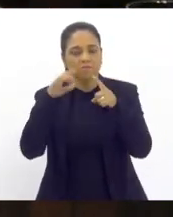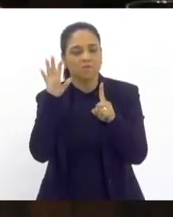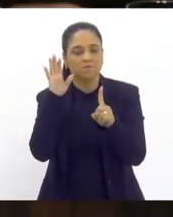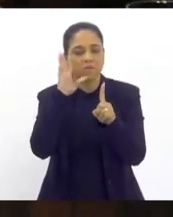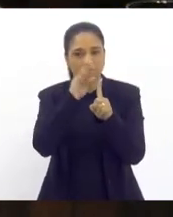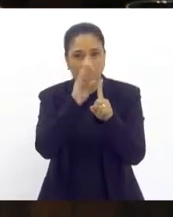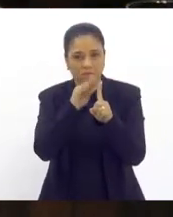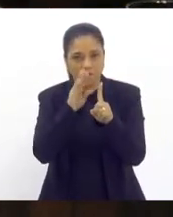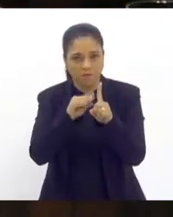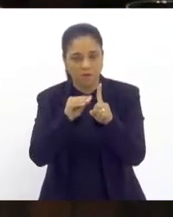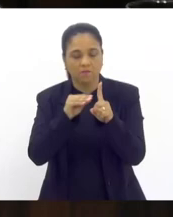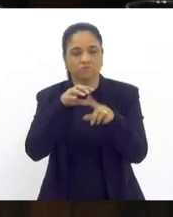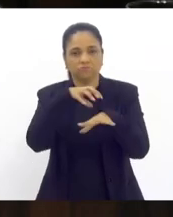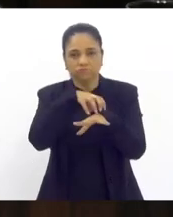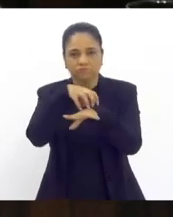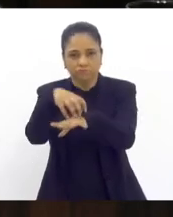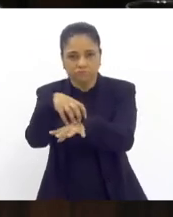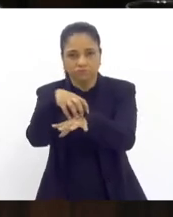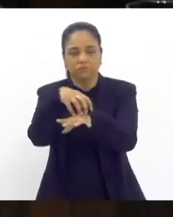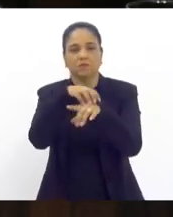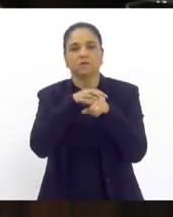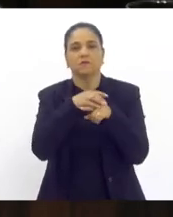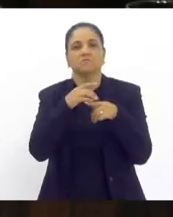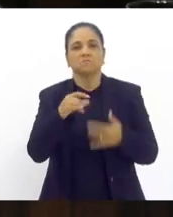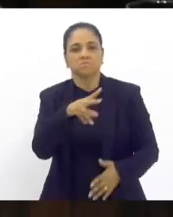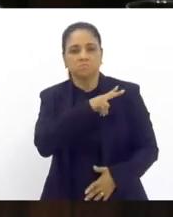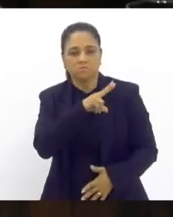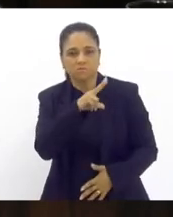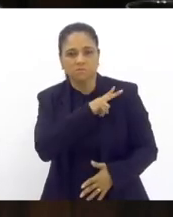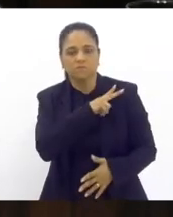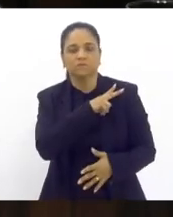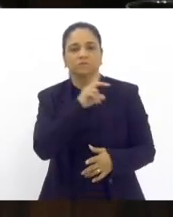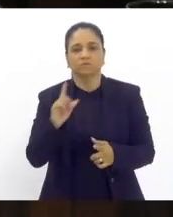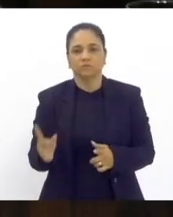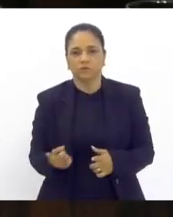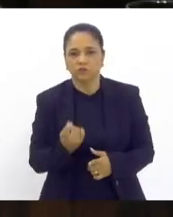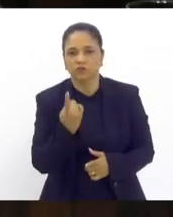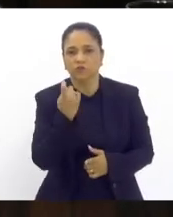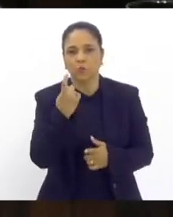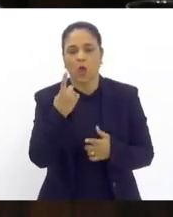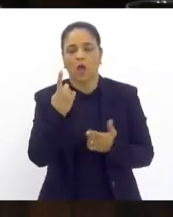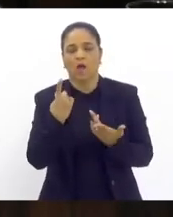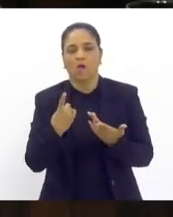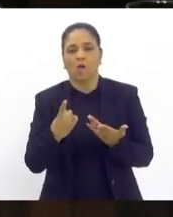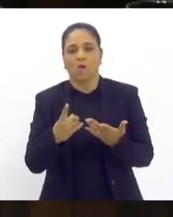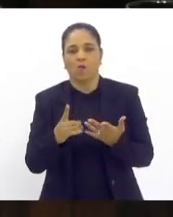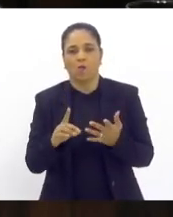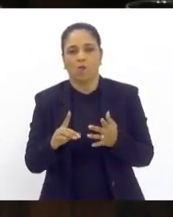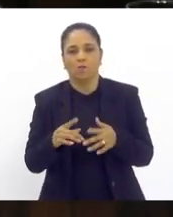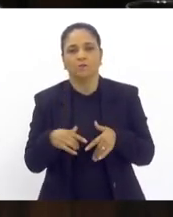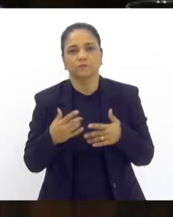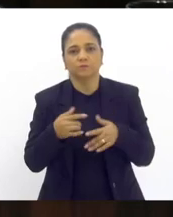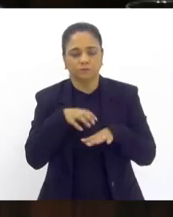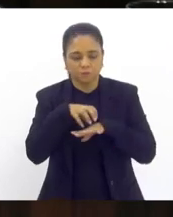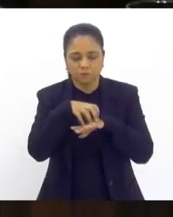transportes remunerados privados individuais de passageiros,